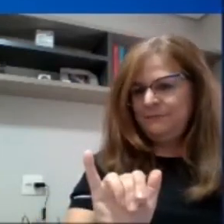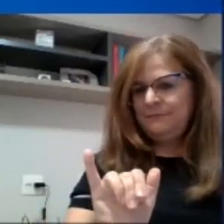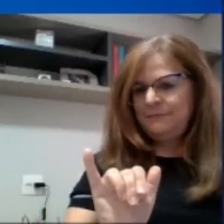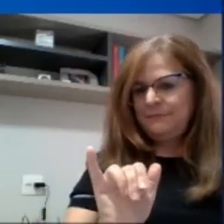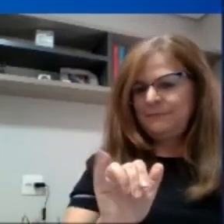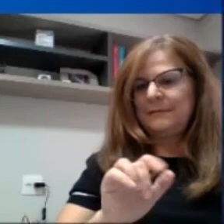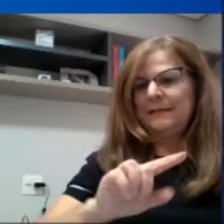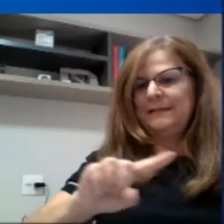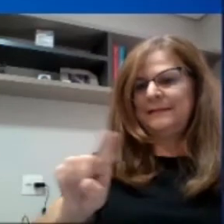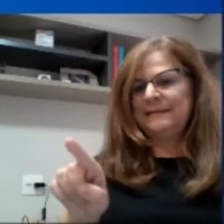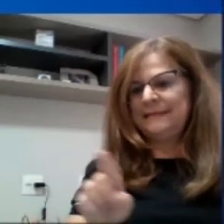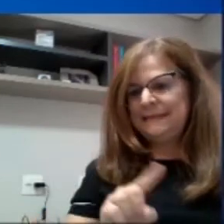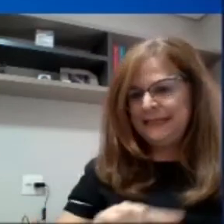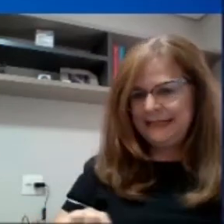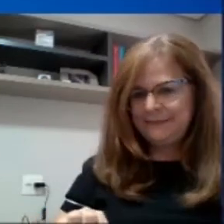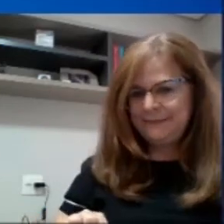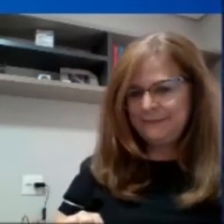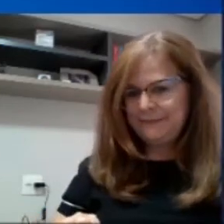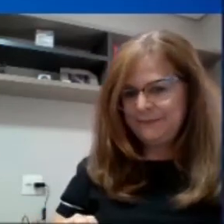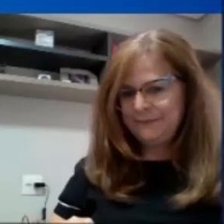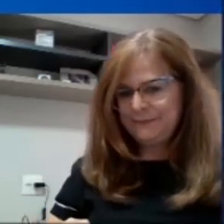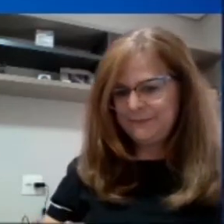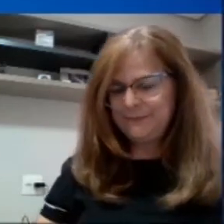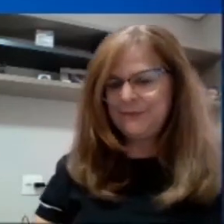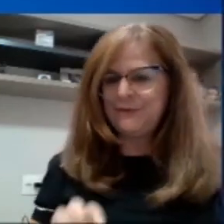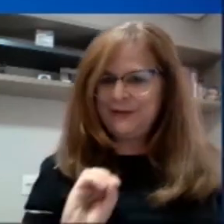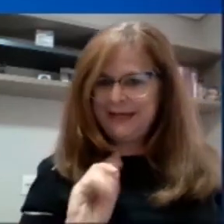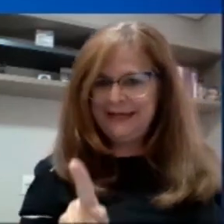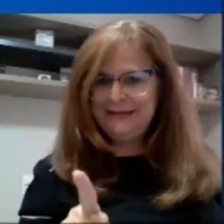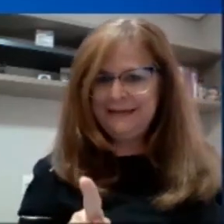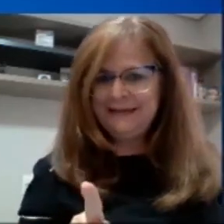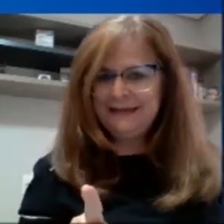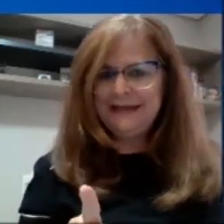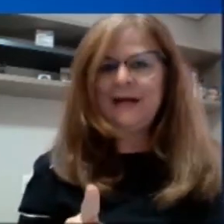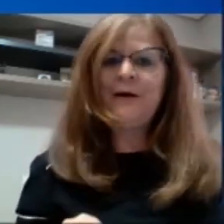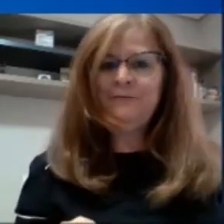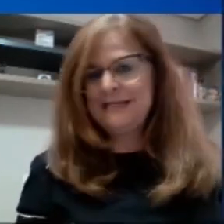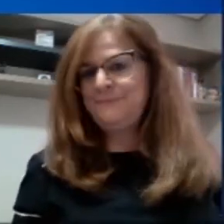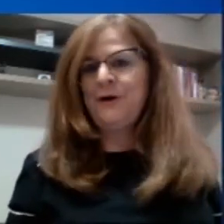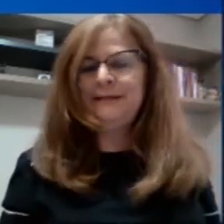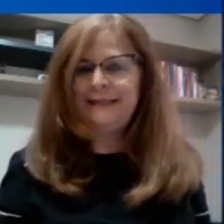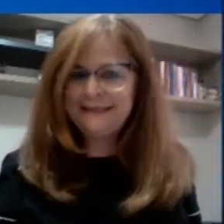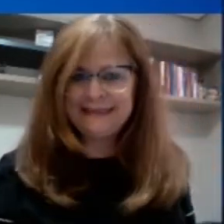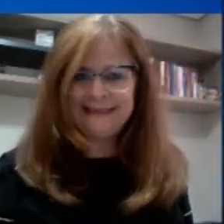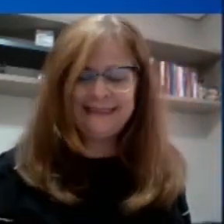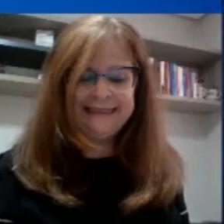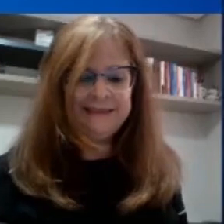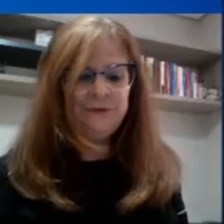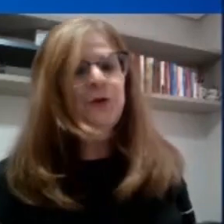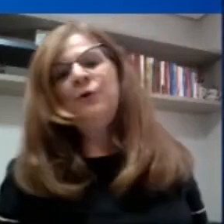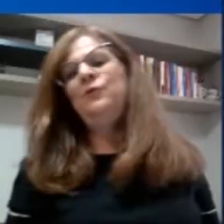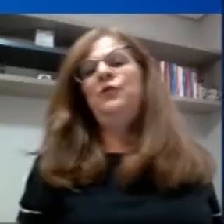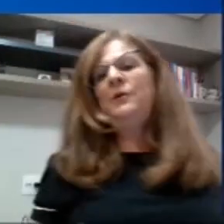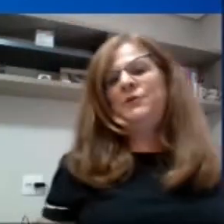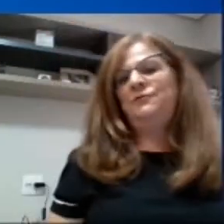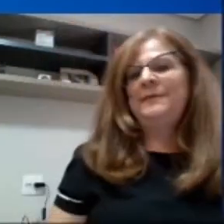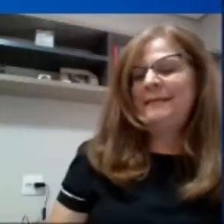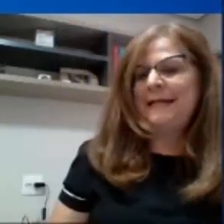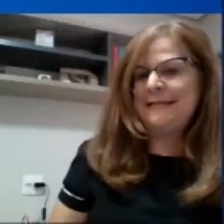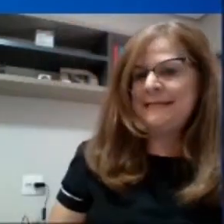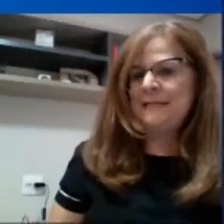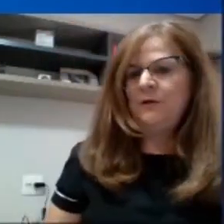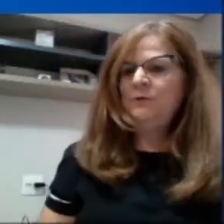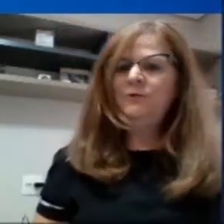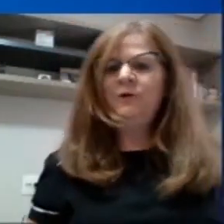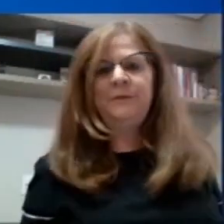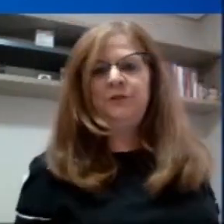Y, Z. Ok? Agora vocês podem estar treinando o nome de